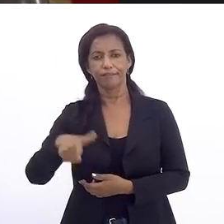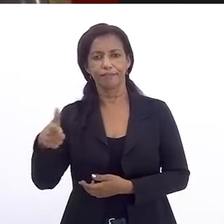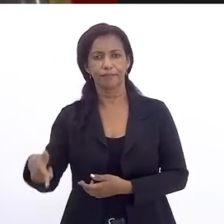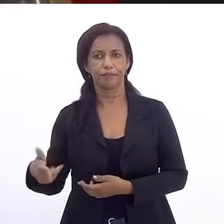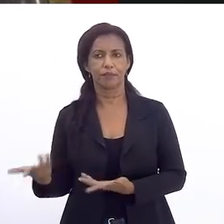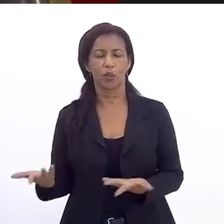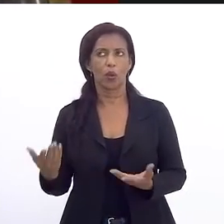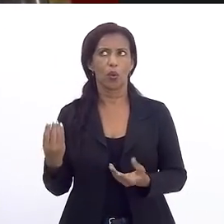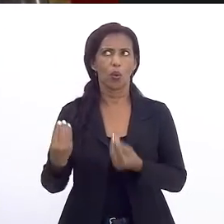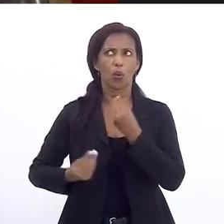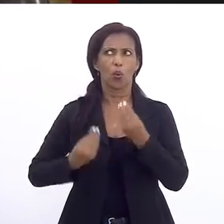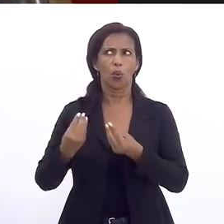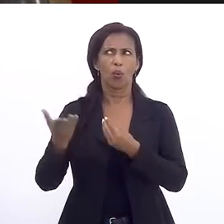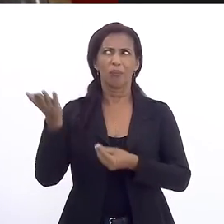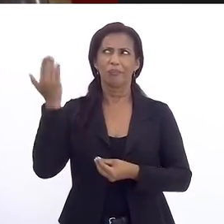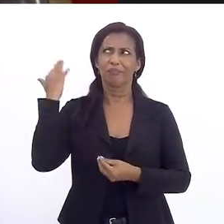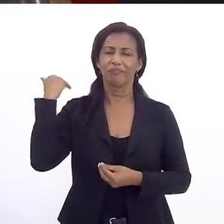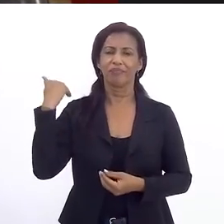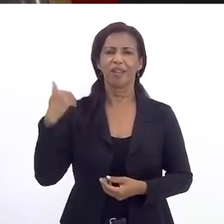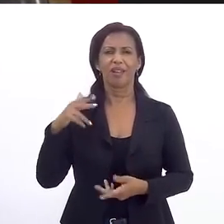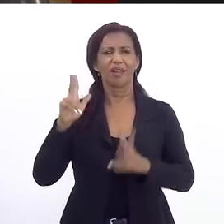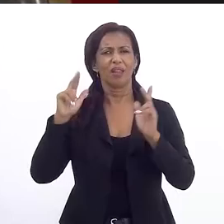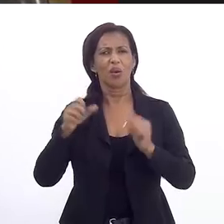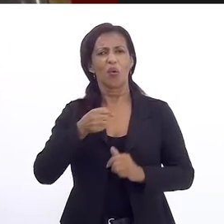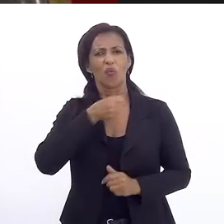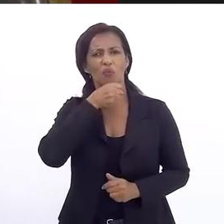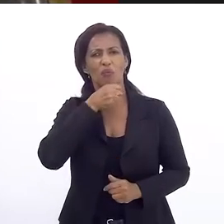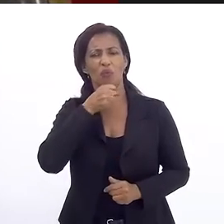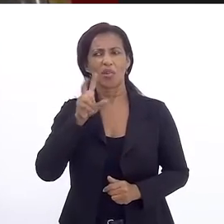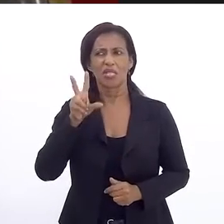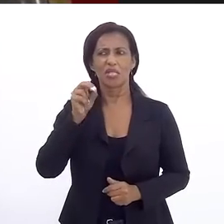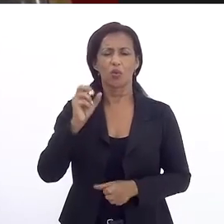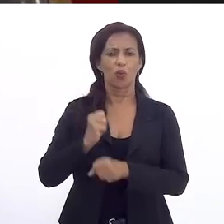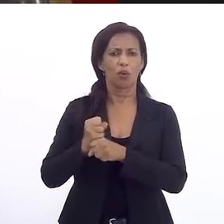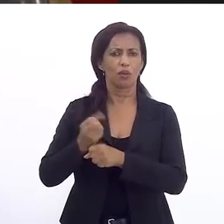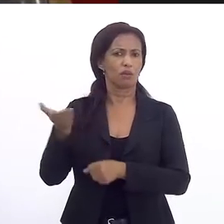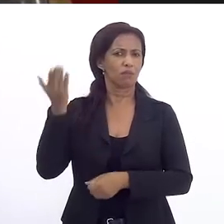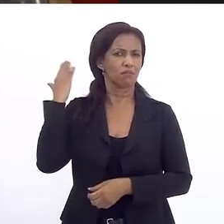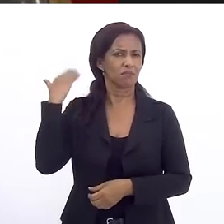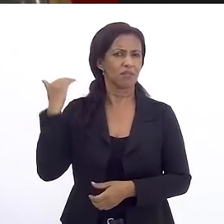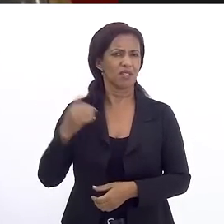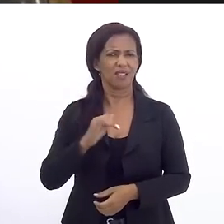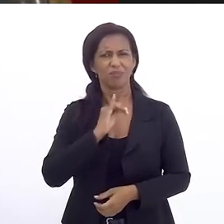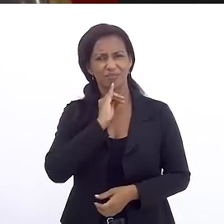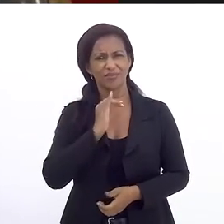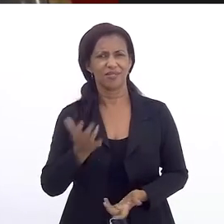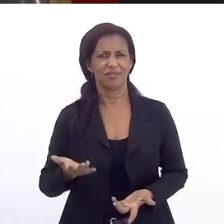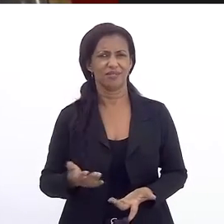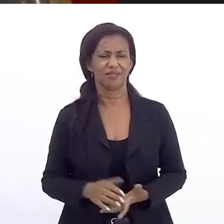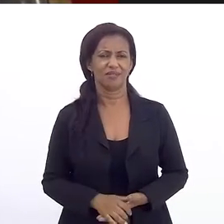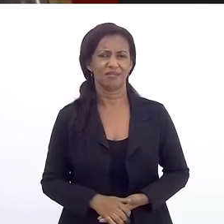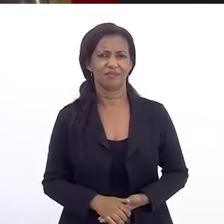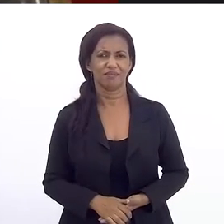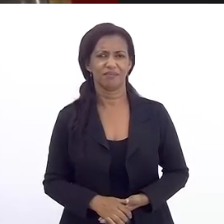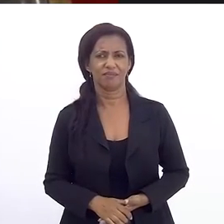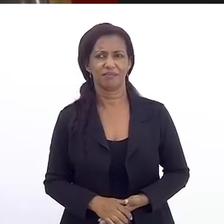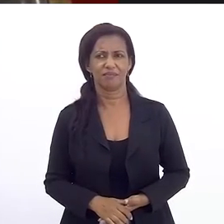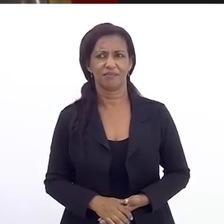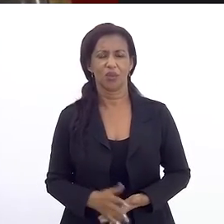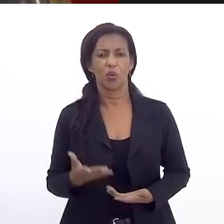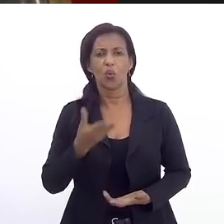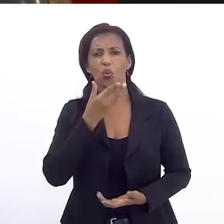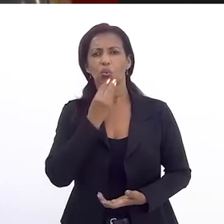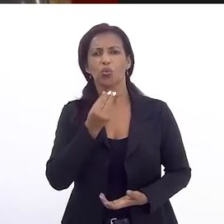homens ver a gente dessa forma, eu não sei qual o trabalho que a gente